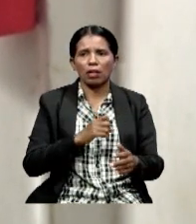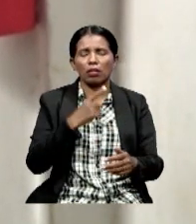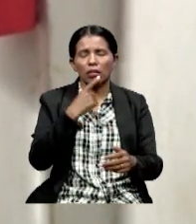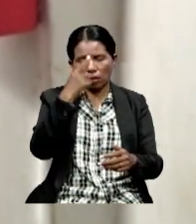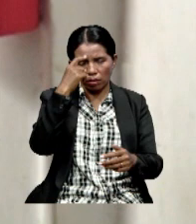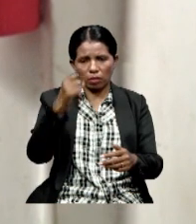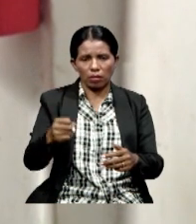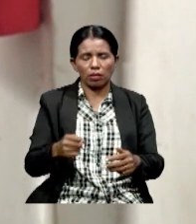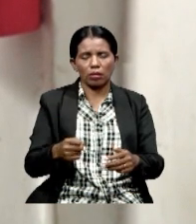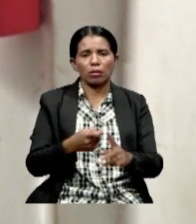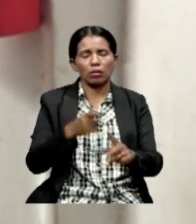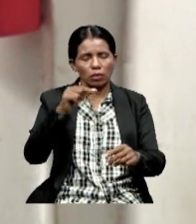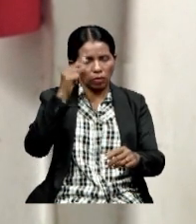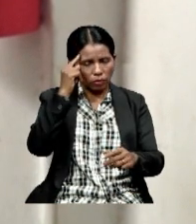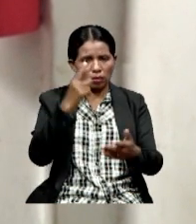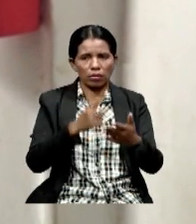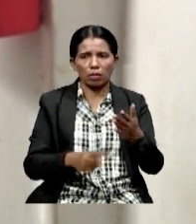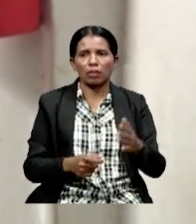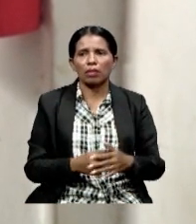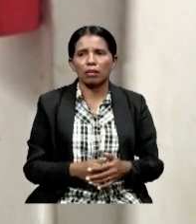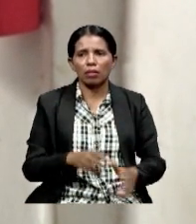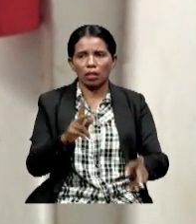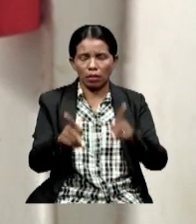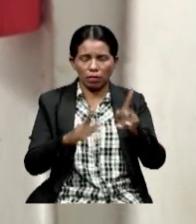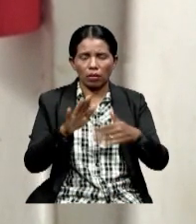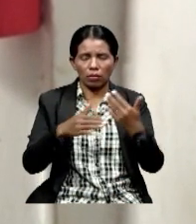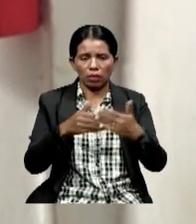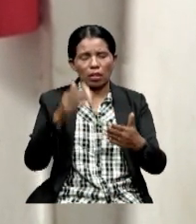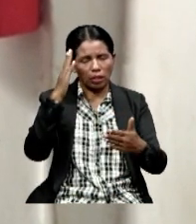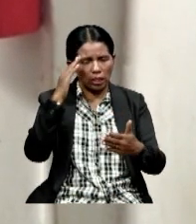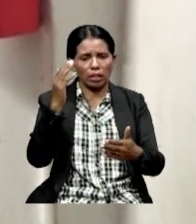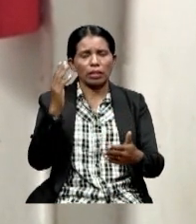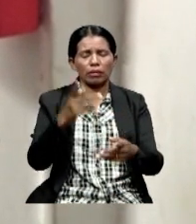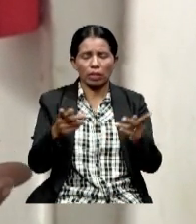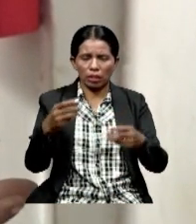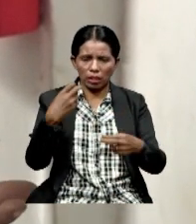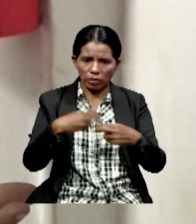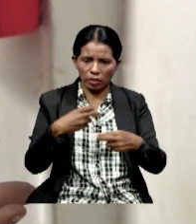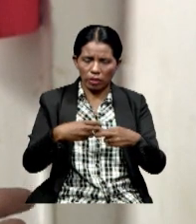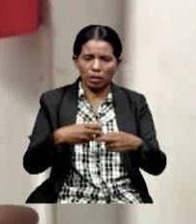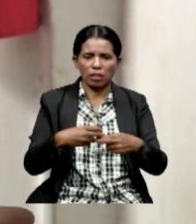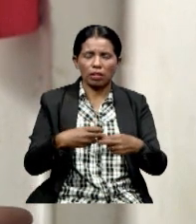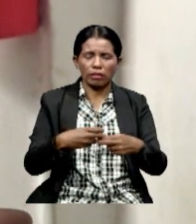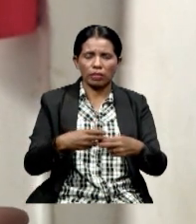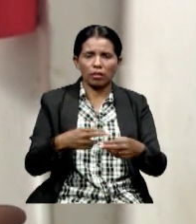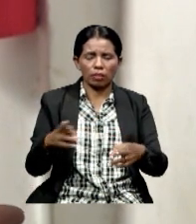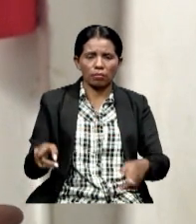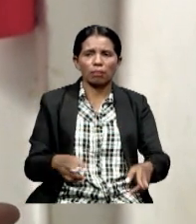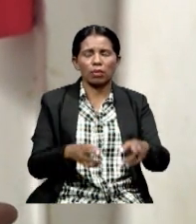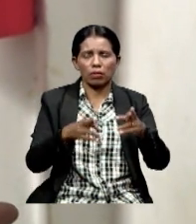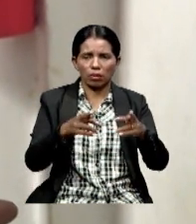que faz lanço se o governo será. Já tem uma etnia população, não será, ela já faz tem uma risco, que está com. Mota Mauro,